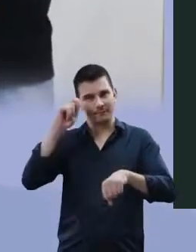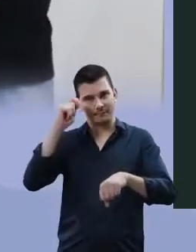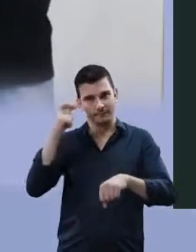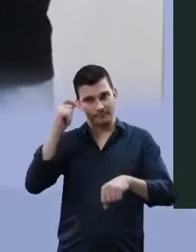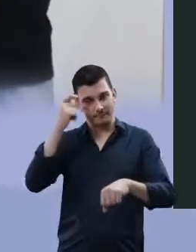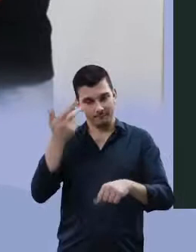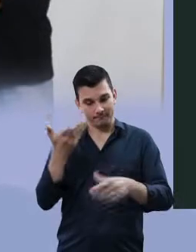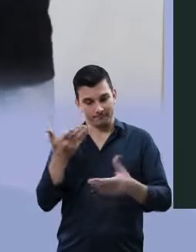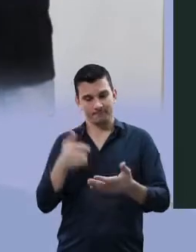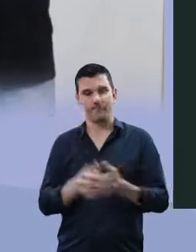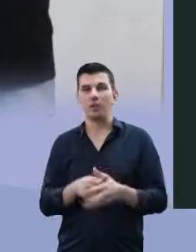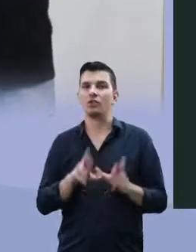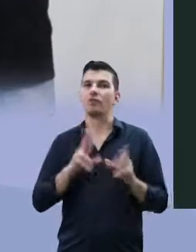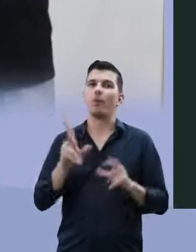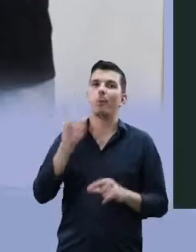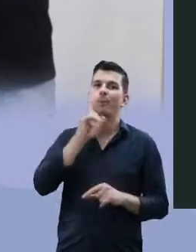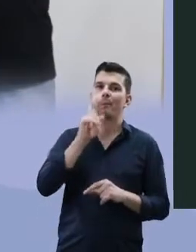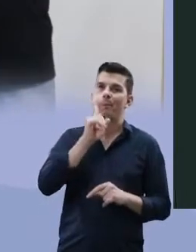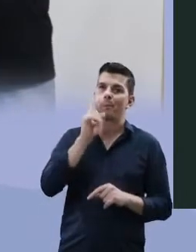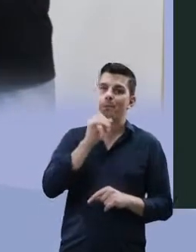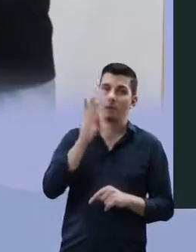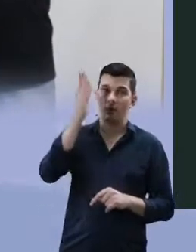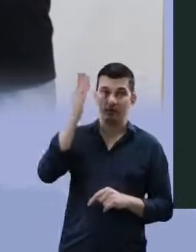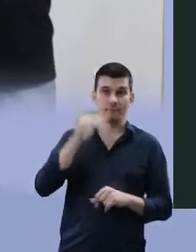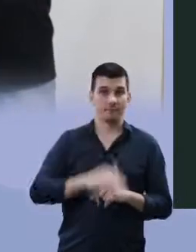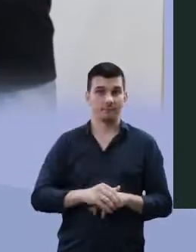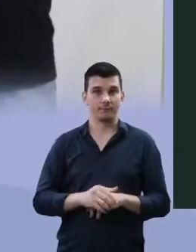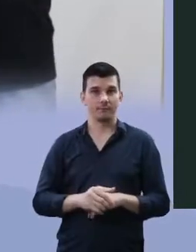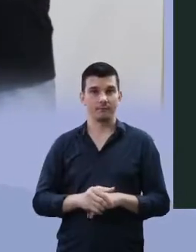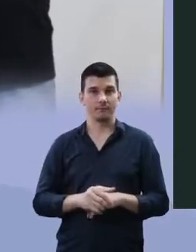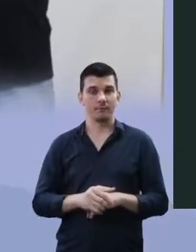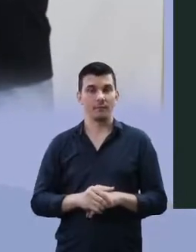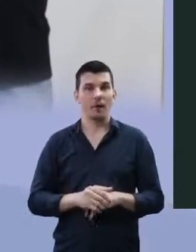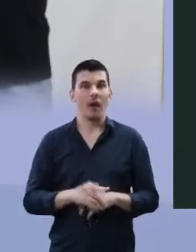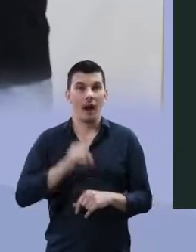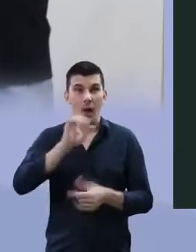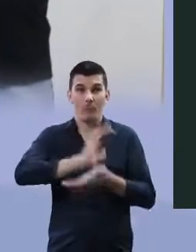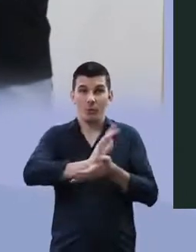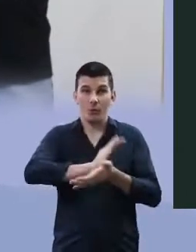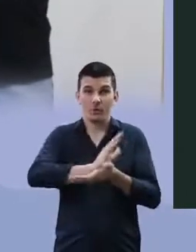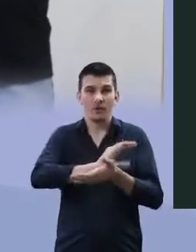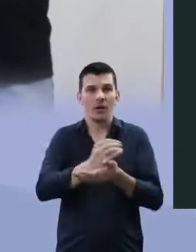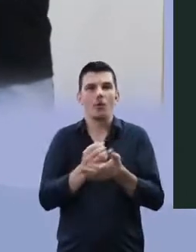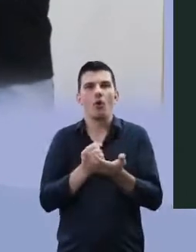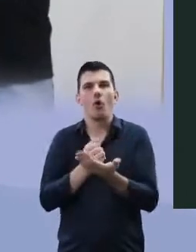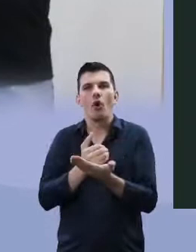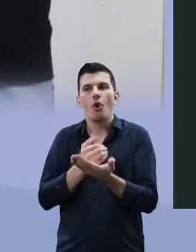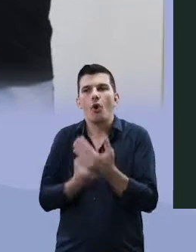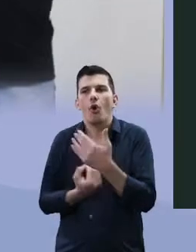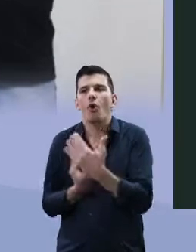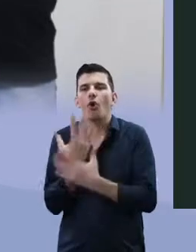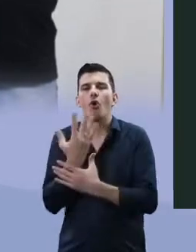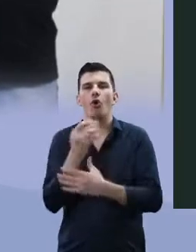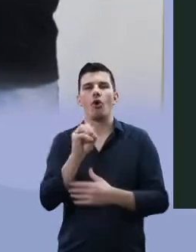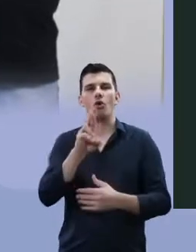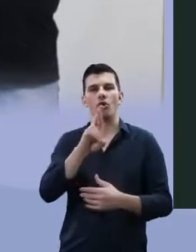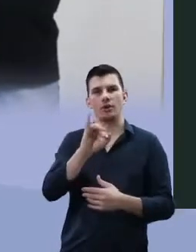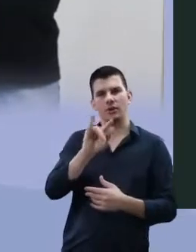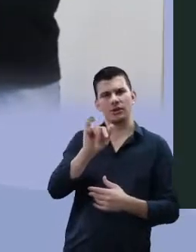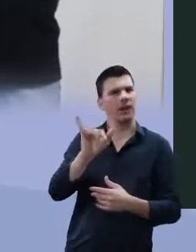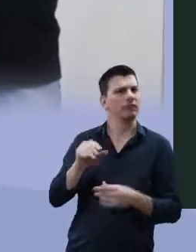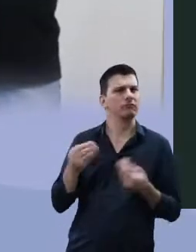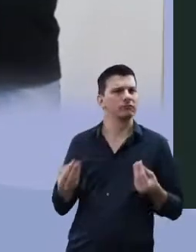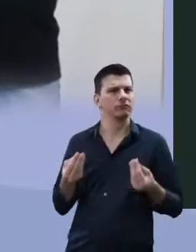pele. É diferente, por exemplo, dos Estados Unidos, que a ideia é o preconceito de origem. Como se dá o preconceito de